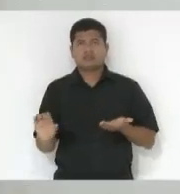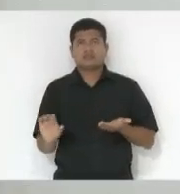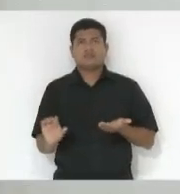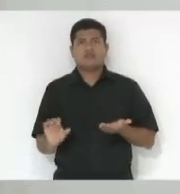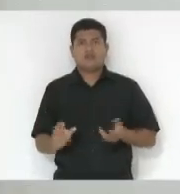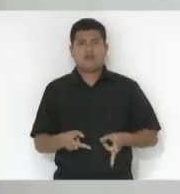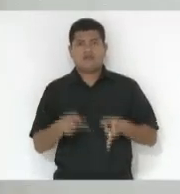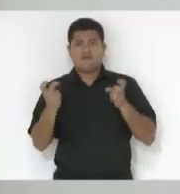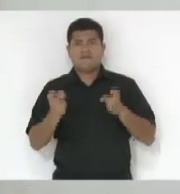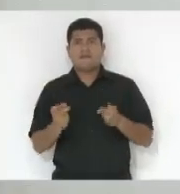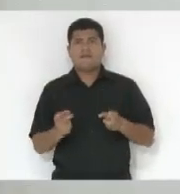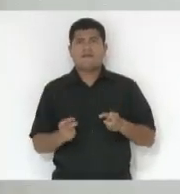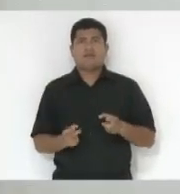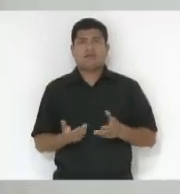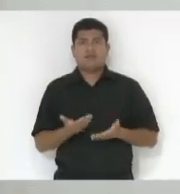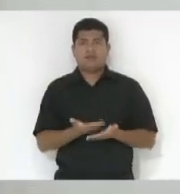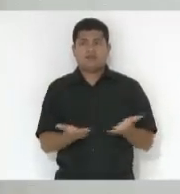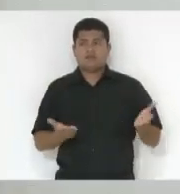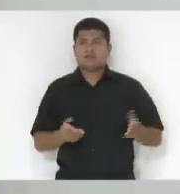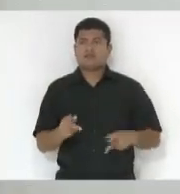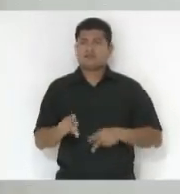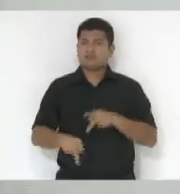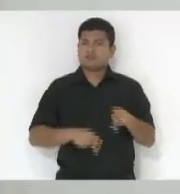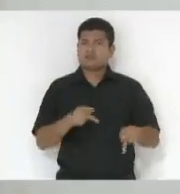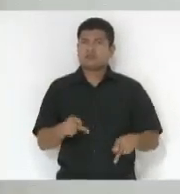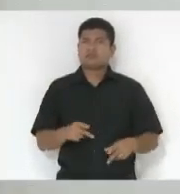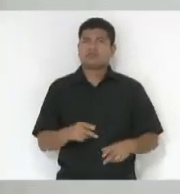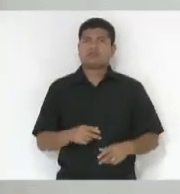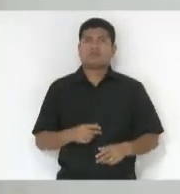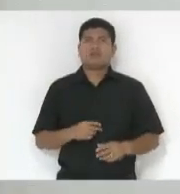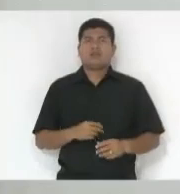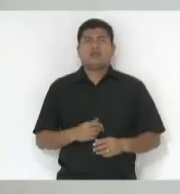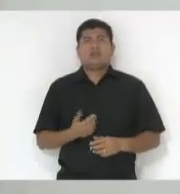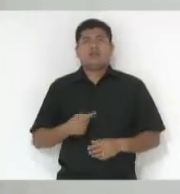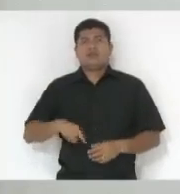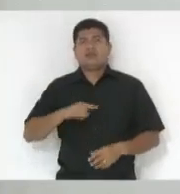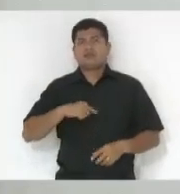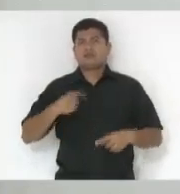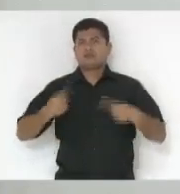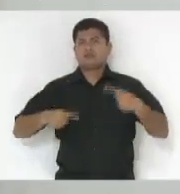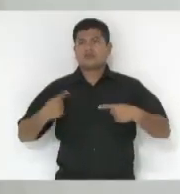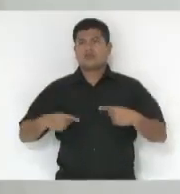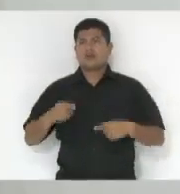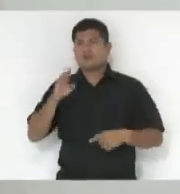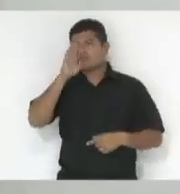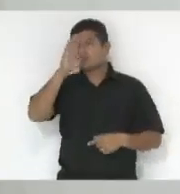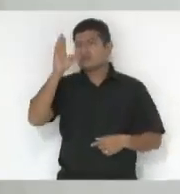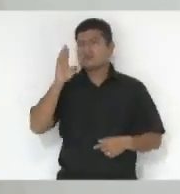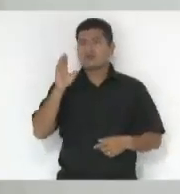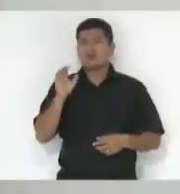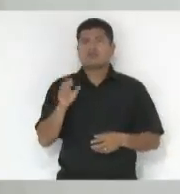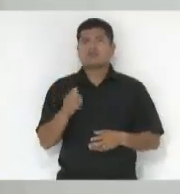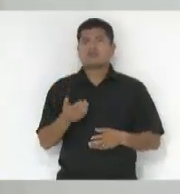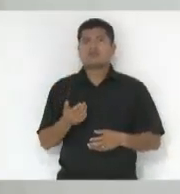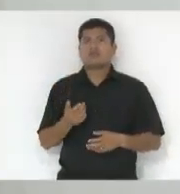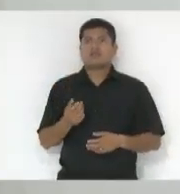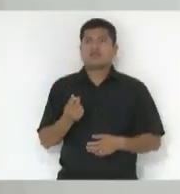extraído do bolso do catarinense, pelo menos nós poderíamos discutir qual é a prioridade, para onde esse dinheiro deveria